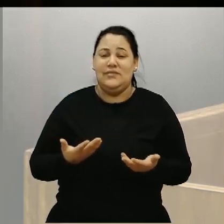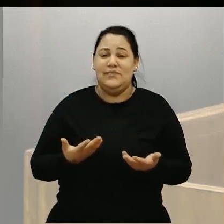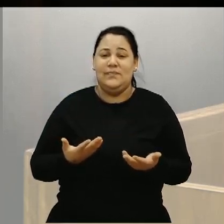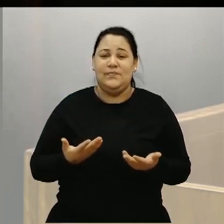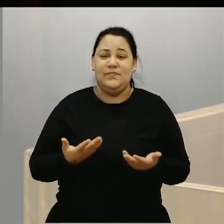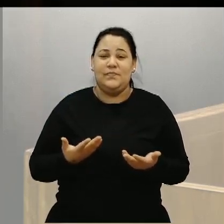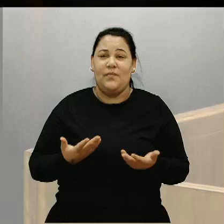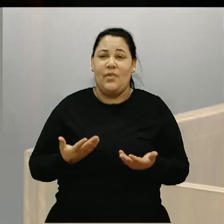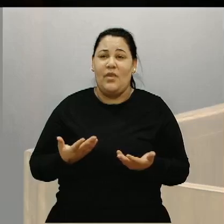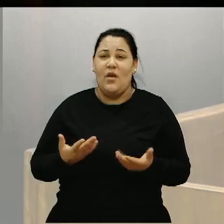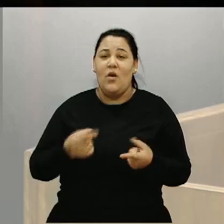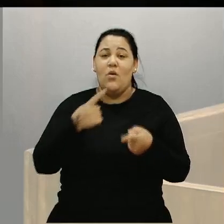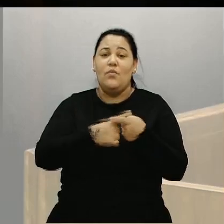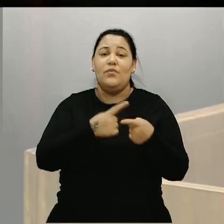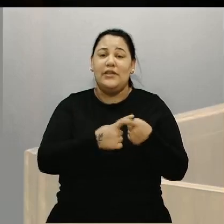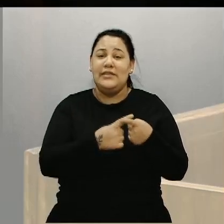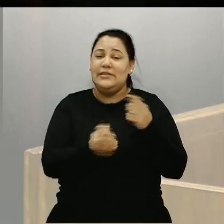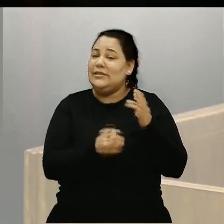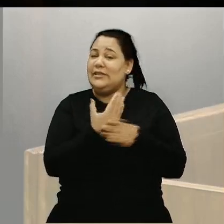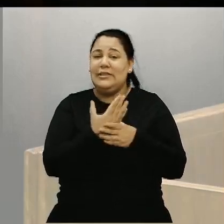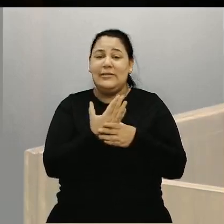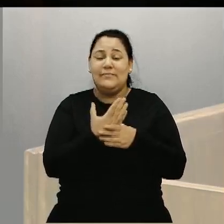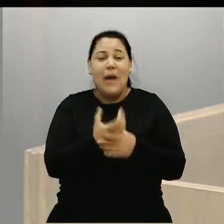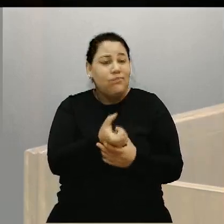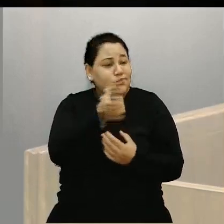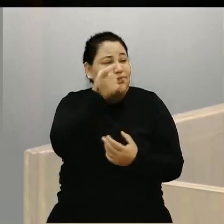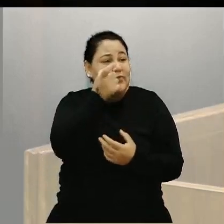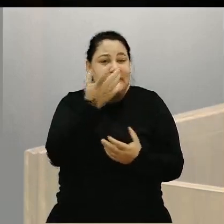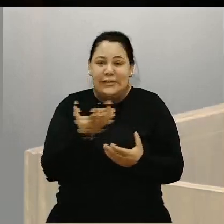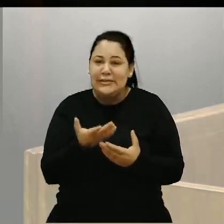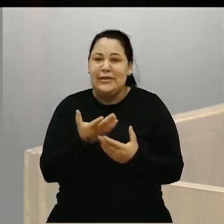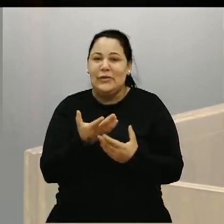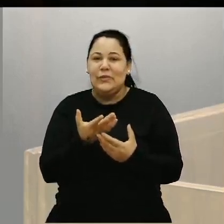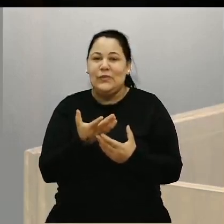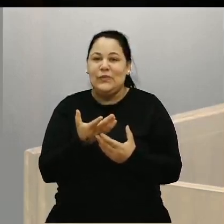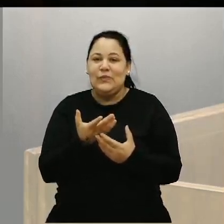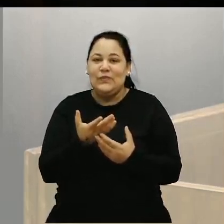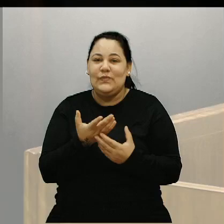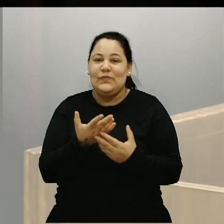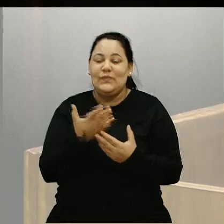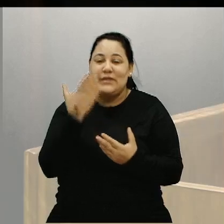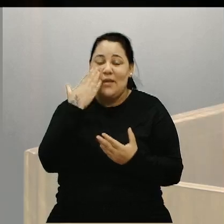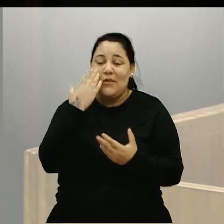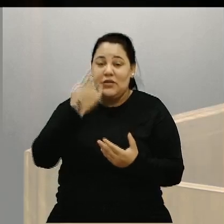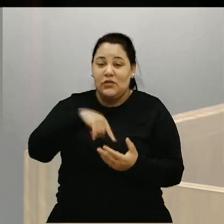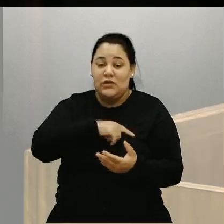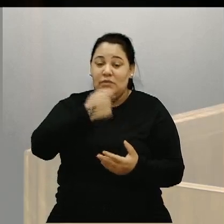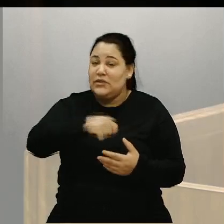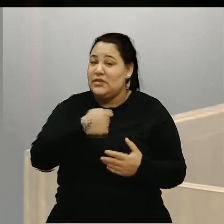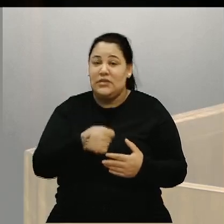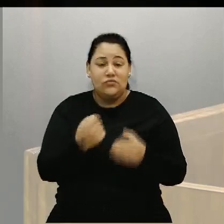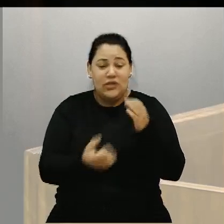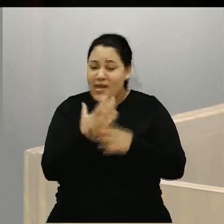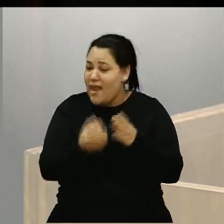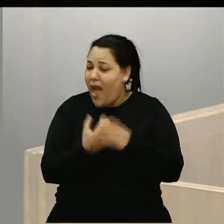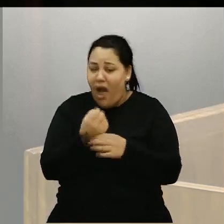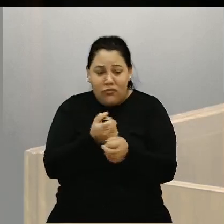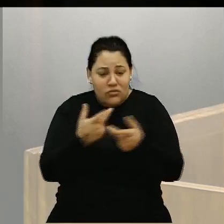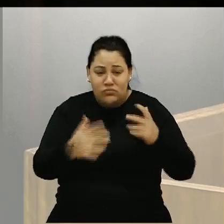Se alerta, se dá o sinal de amarelo, no sentido que nós temos que nos movimentar. E na